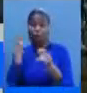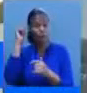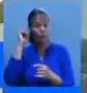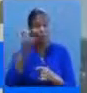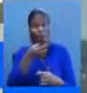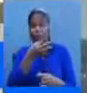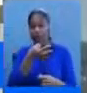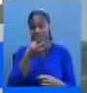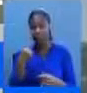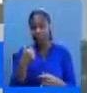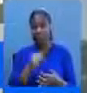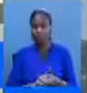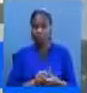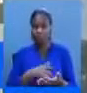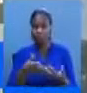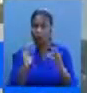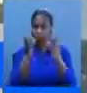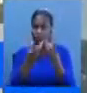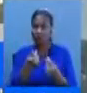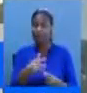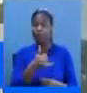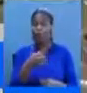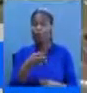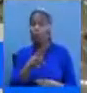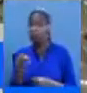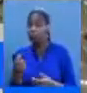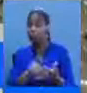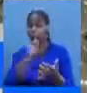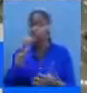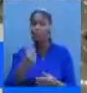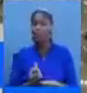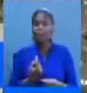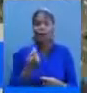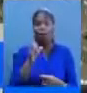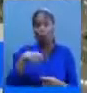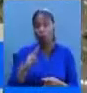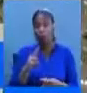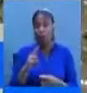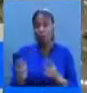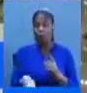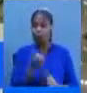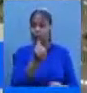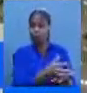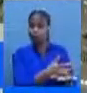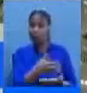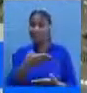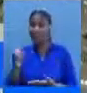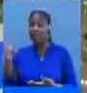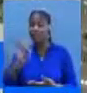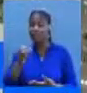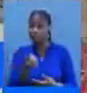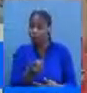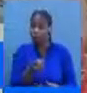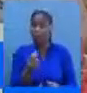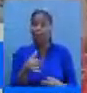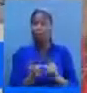dele. O plano está orçado em 21 milhões de dólares, sendo que a ONU mobilizou 70% do